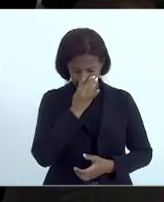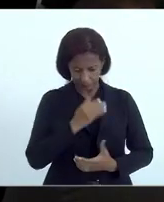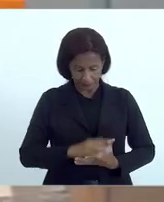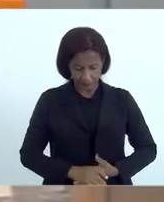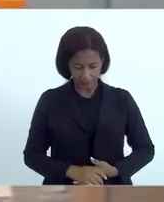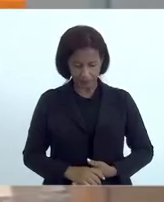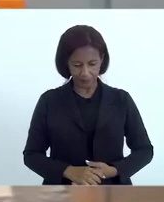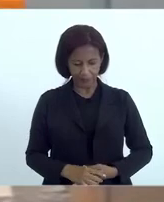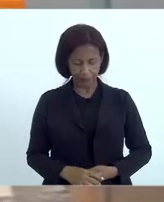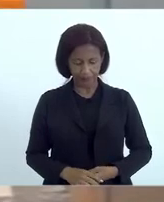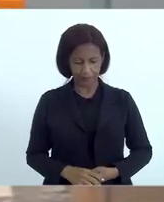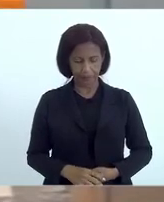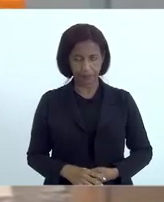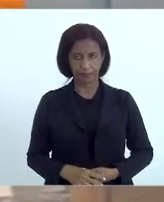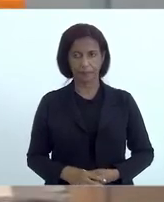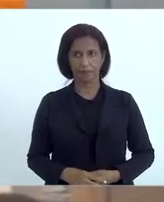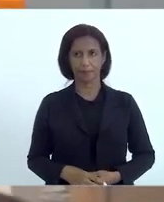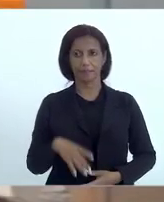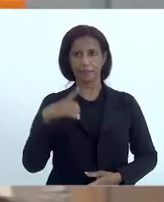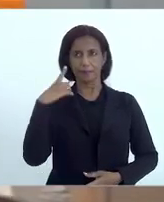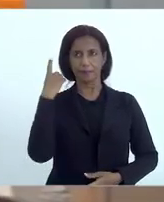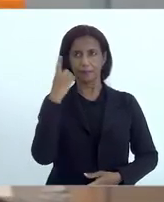o deputado Zaca